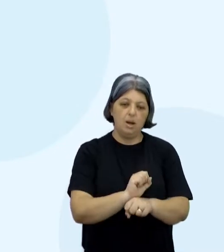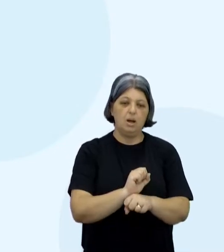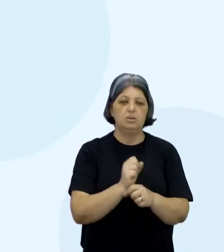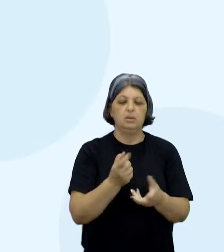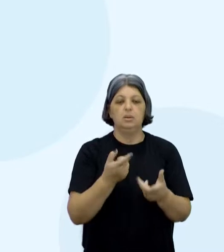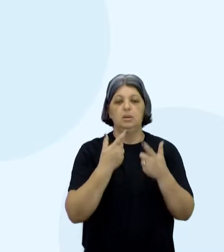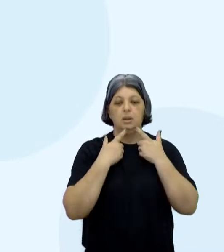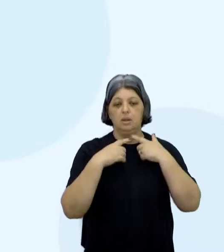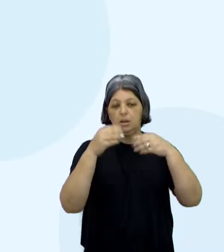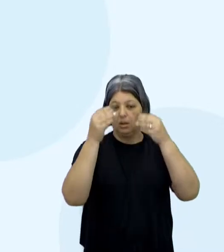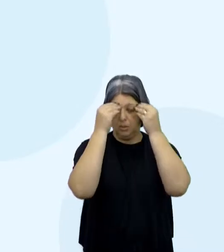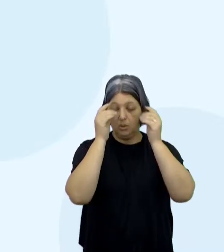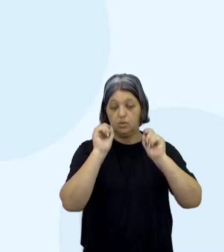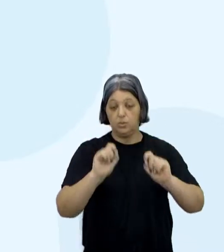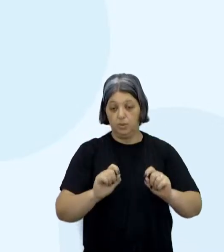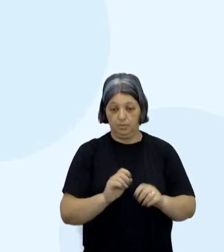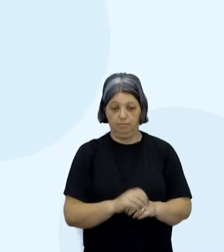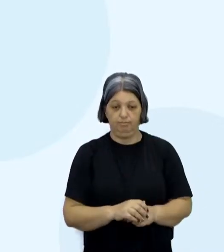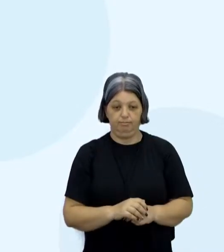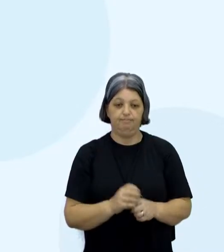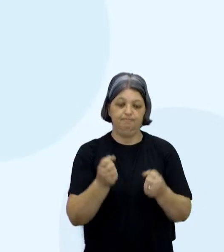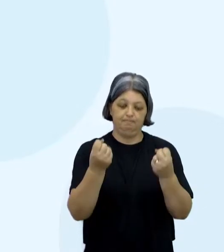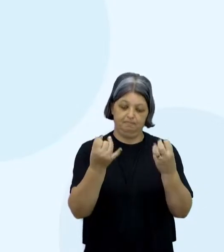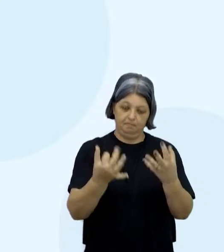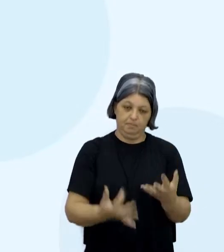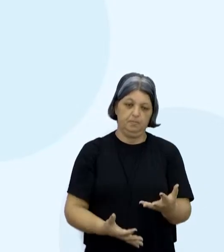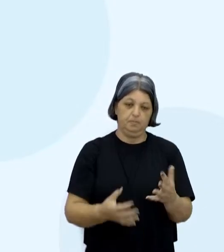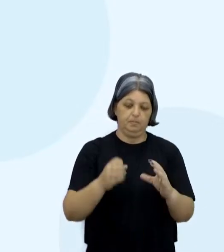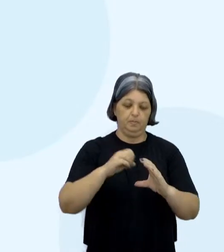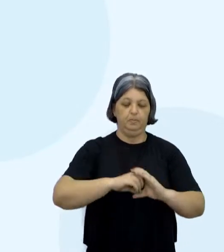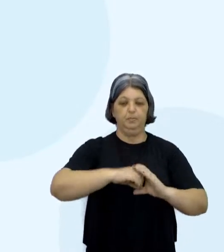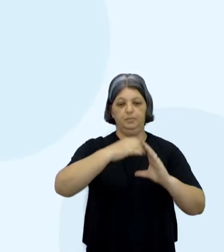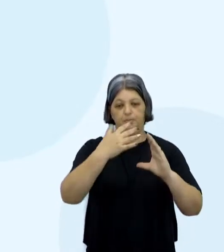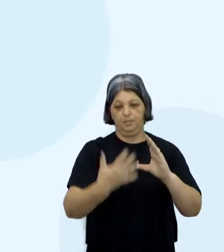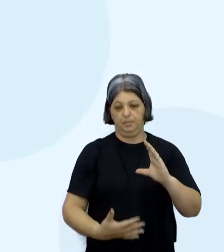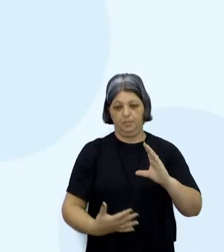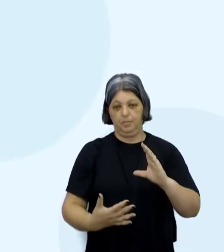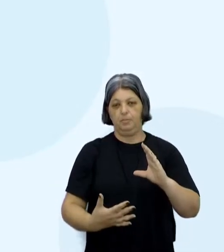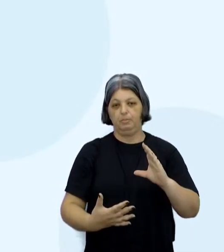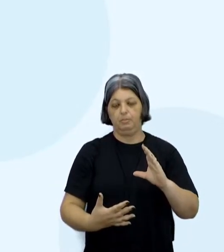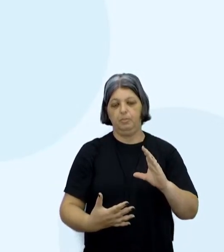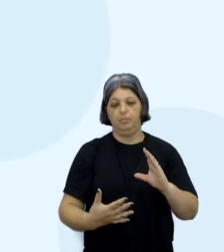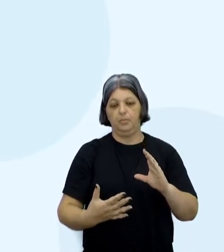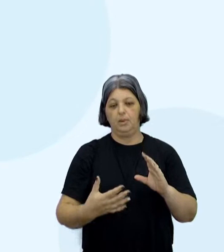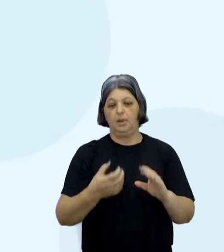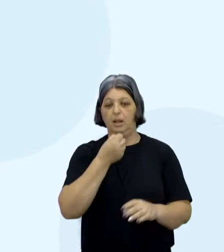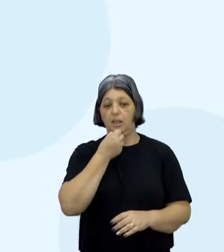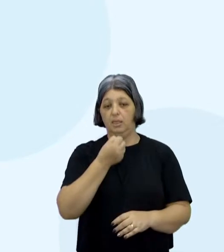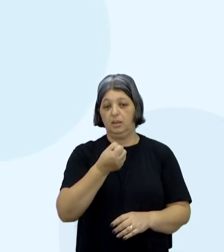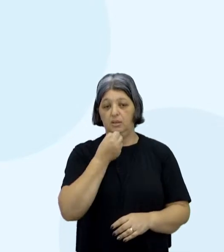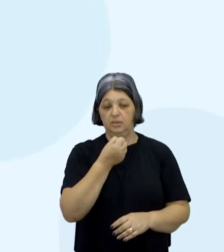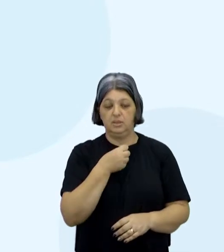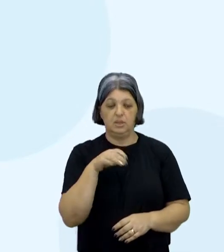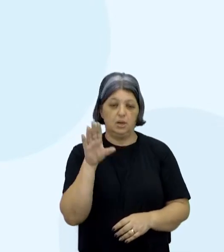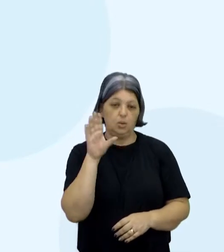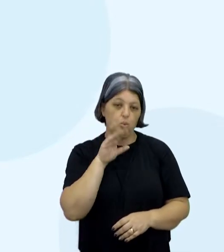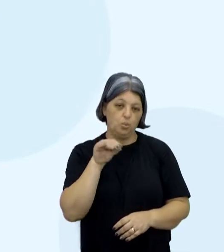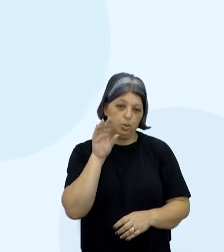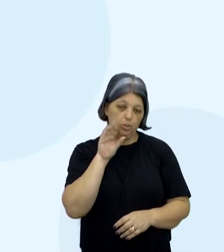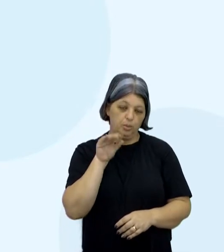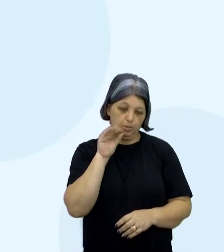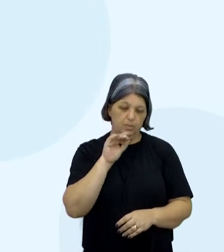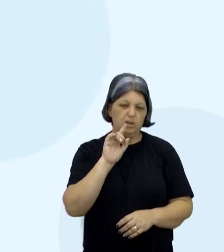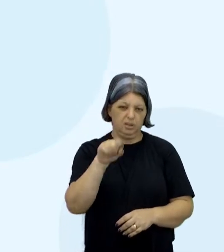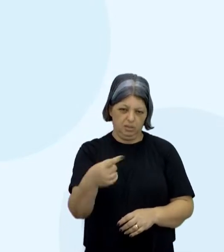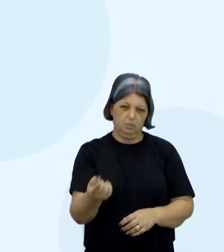linguagem? Descrevam quais foram as características da entrevista oral encontradas. Eu vou retomar isso